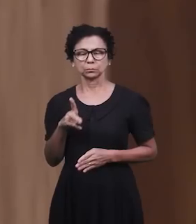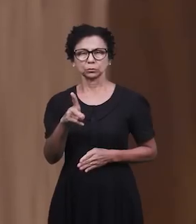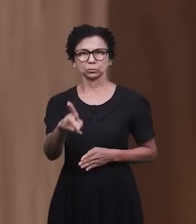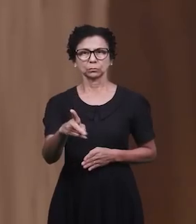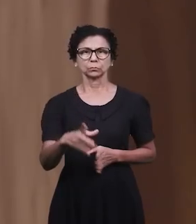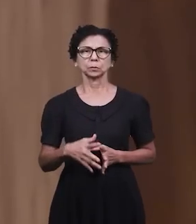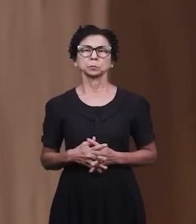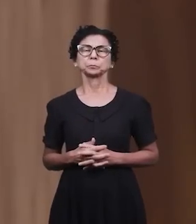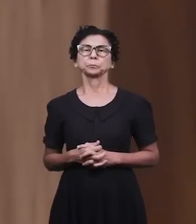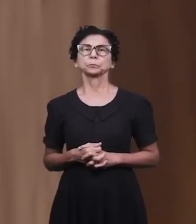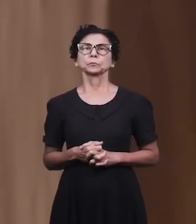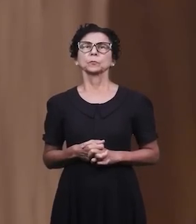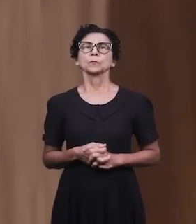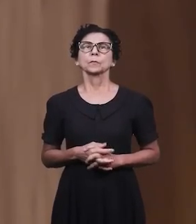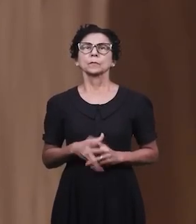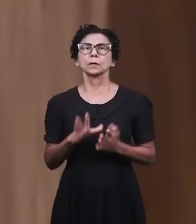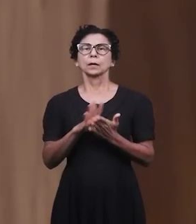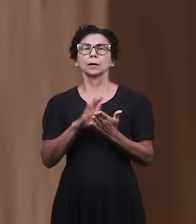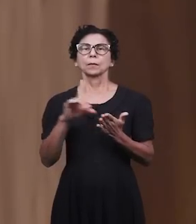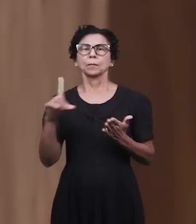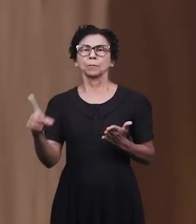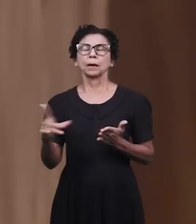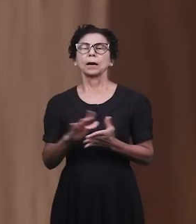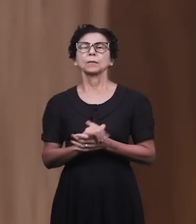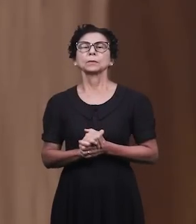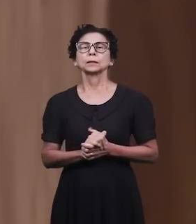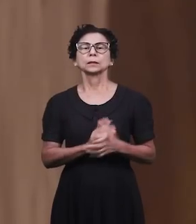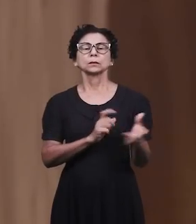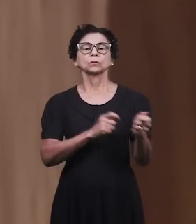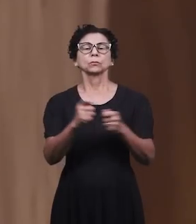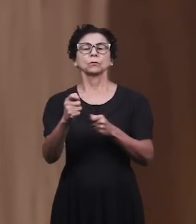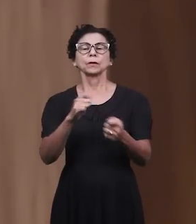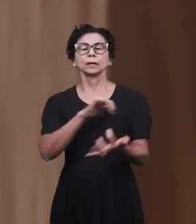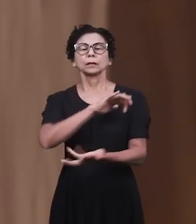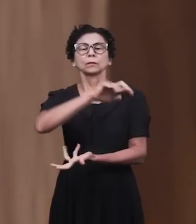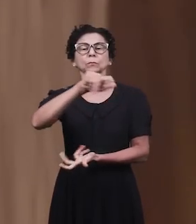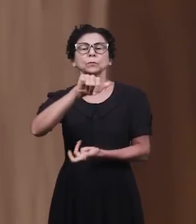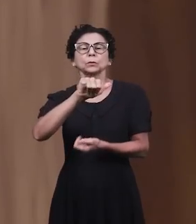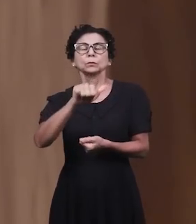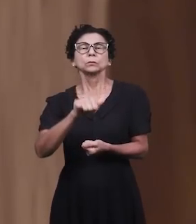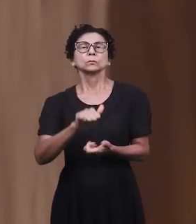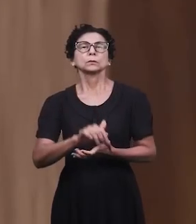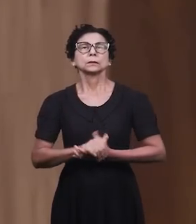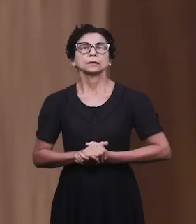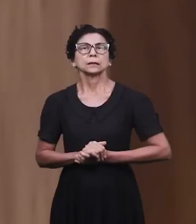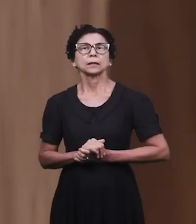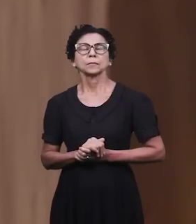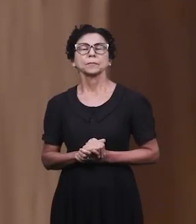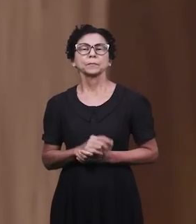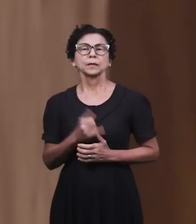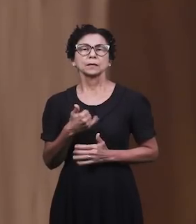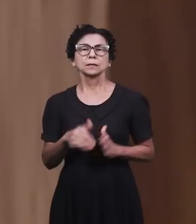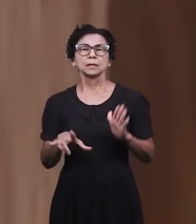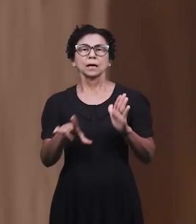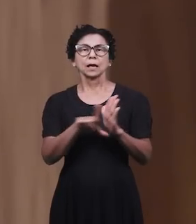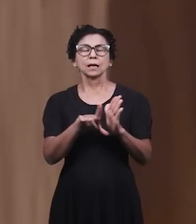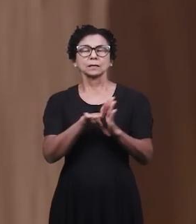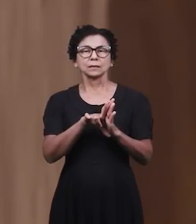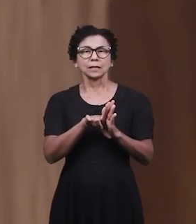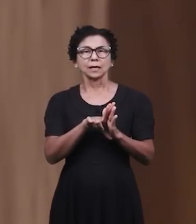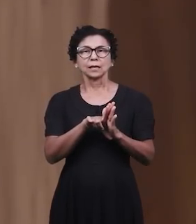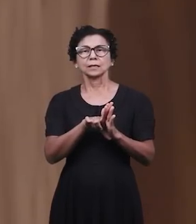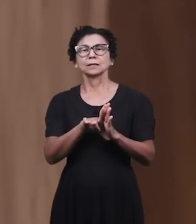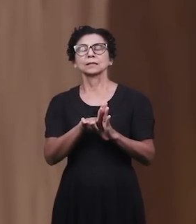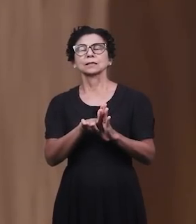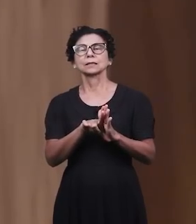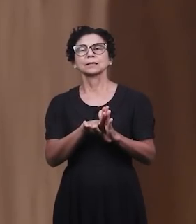essa palavra que sustenta o mundo, essa palavra que o mundo, as leis da física dependem dela, e essa mesma